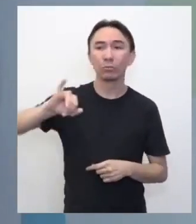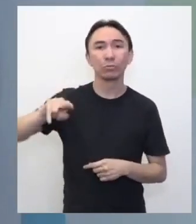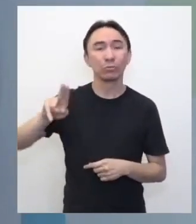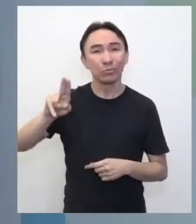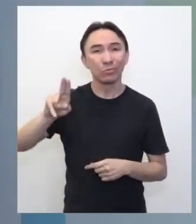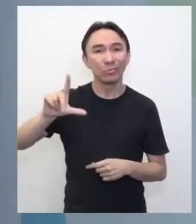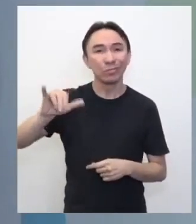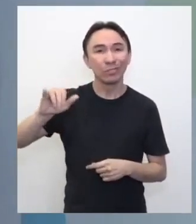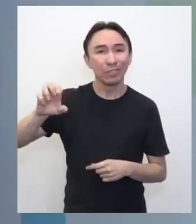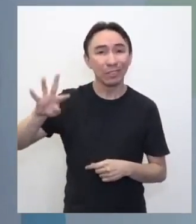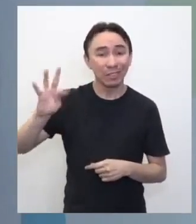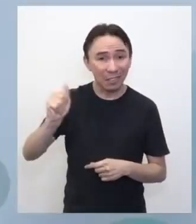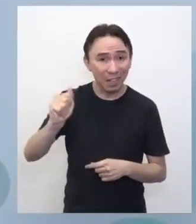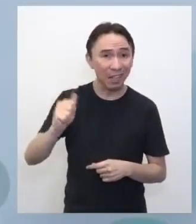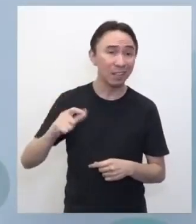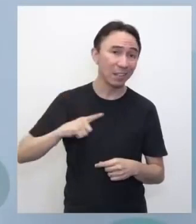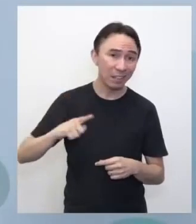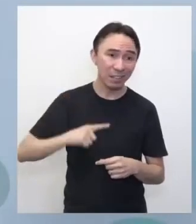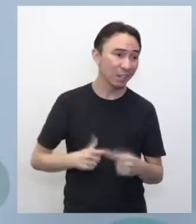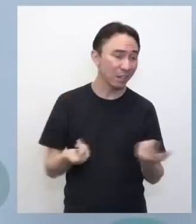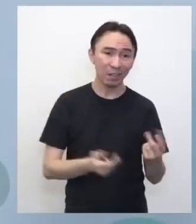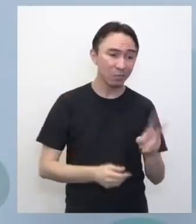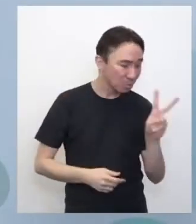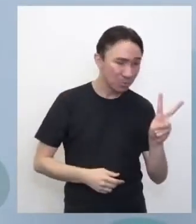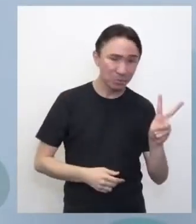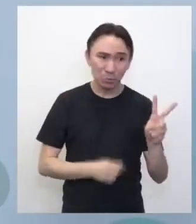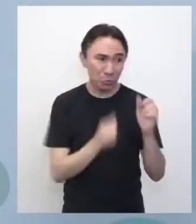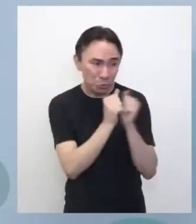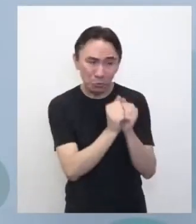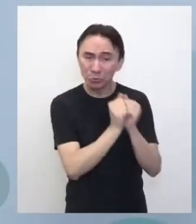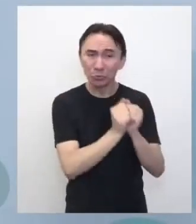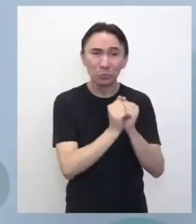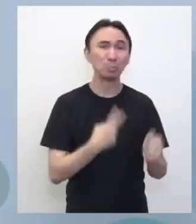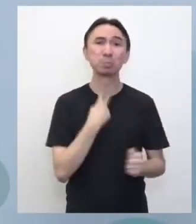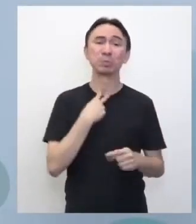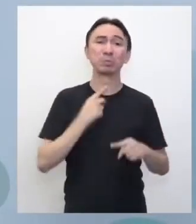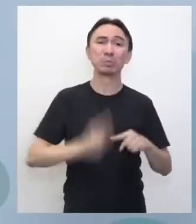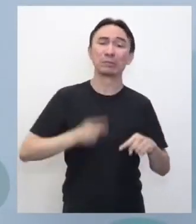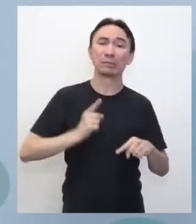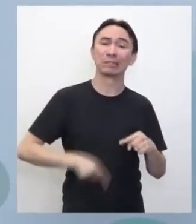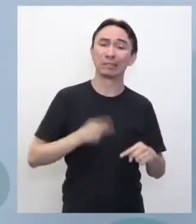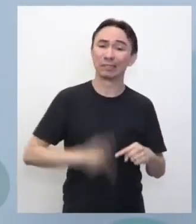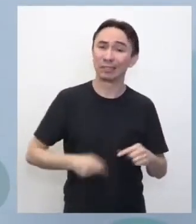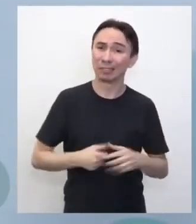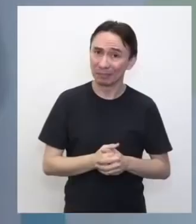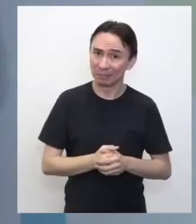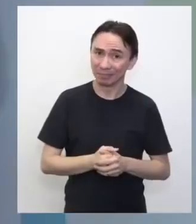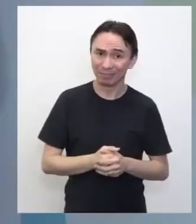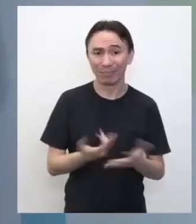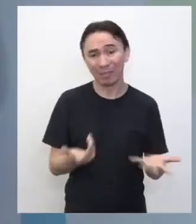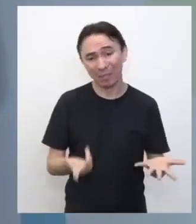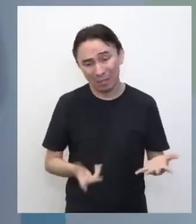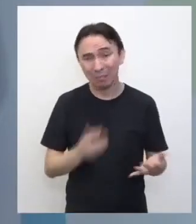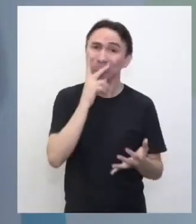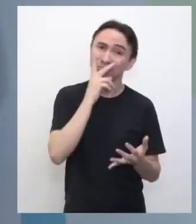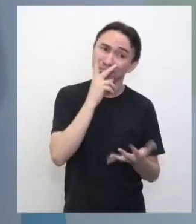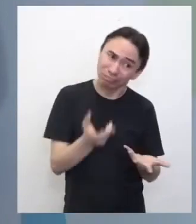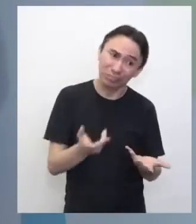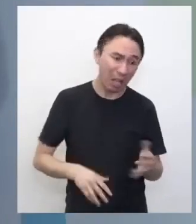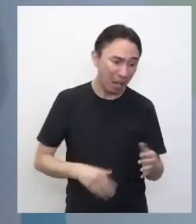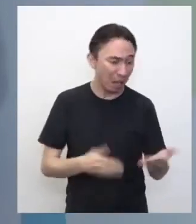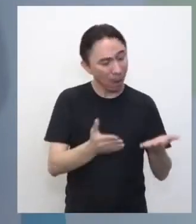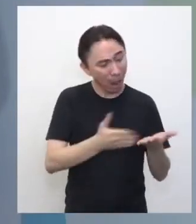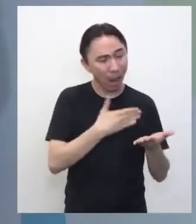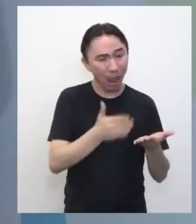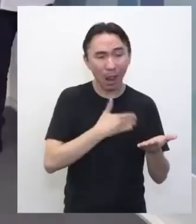há possibilidades. O Guilherme está falando para a gente aqui que é um livro romântico, foi essa associação que ele fez. Exato, e é um livro romântico, perfeito. Que